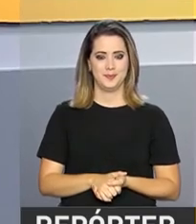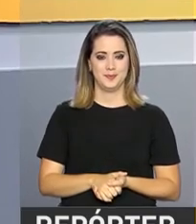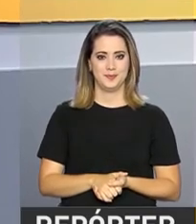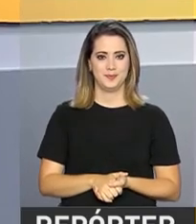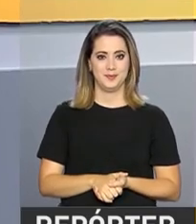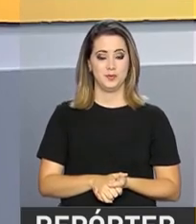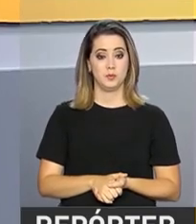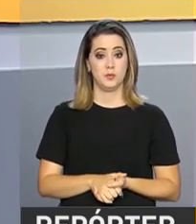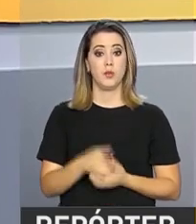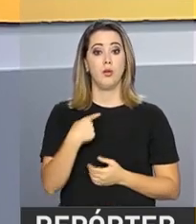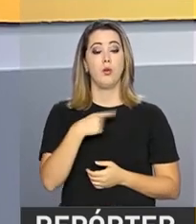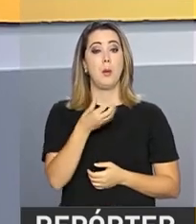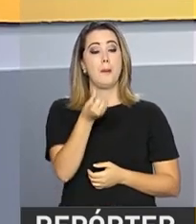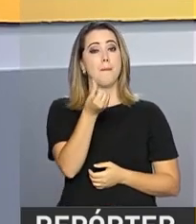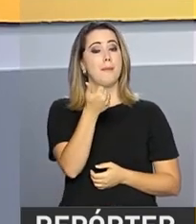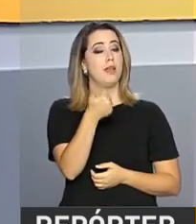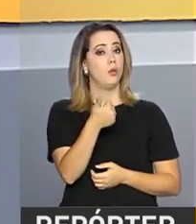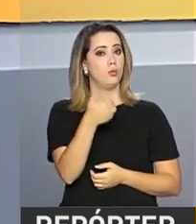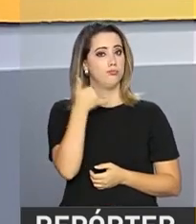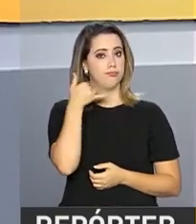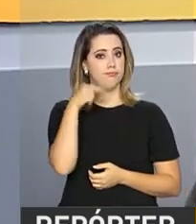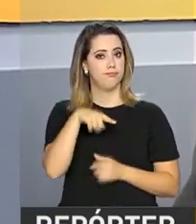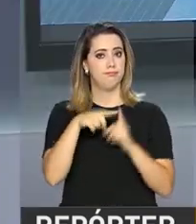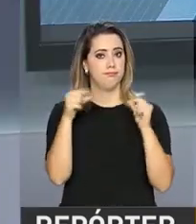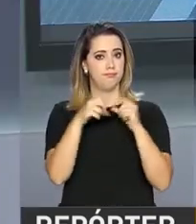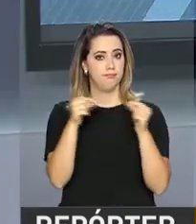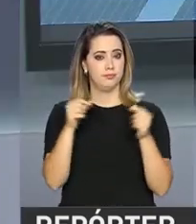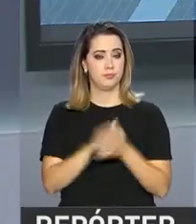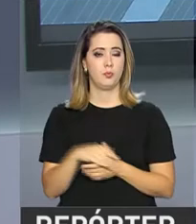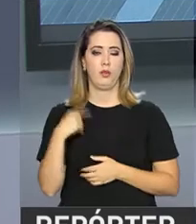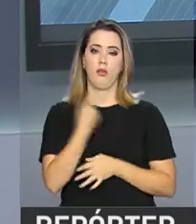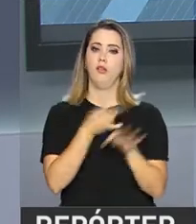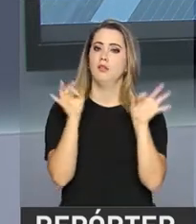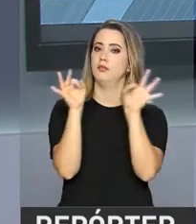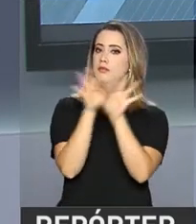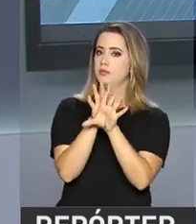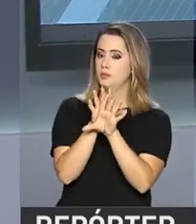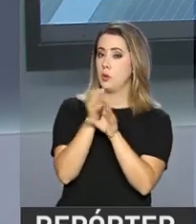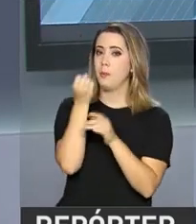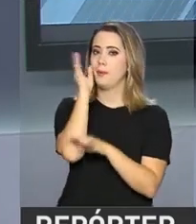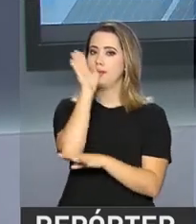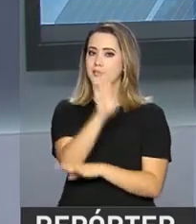996457037. O código de área aqui em Brasília é 61. Nós ficamos por aqui.